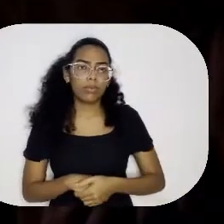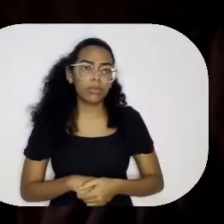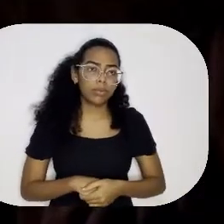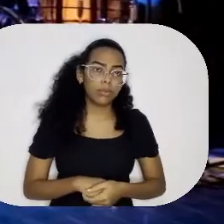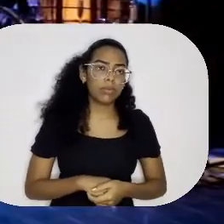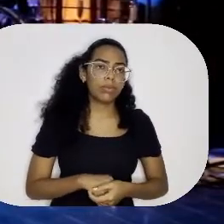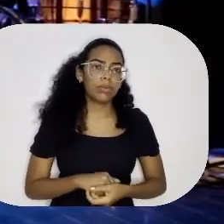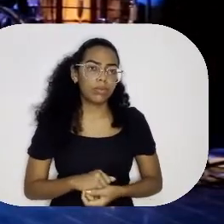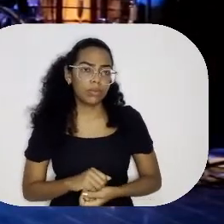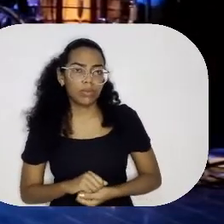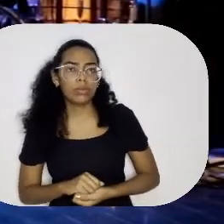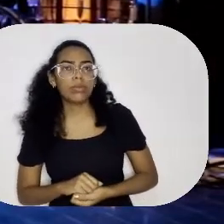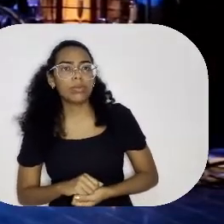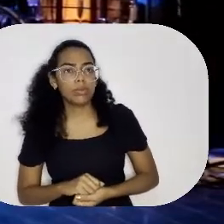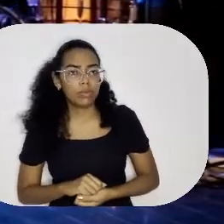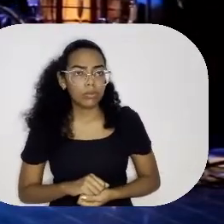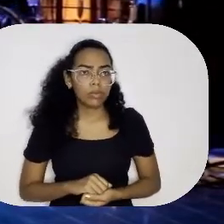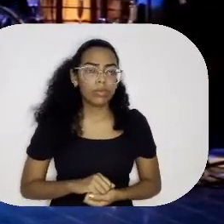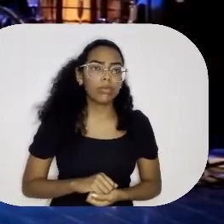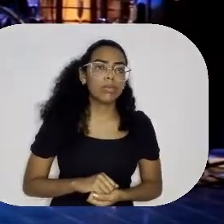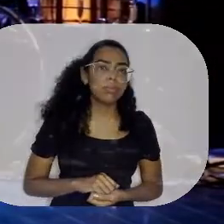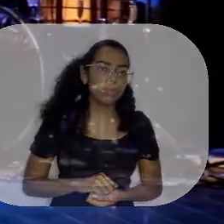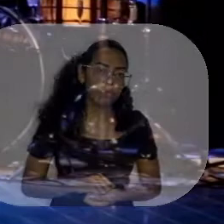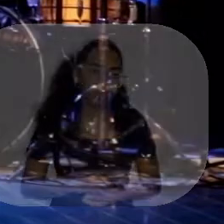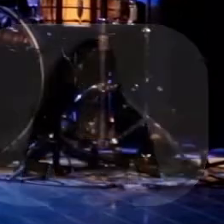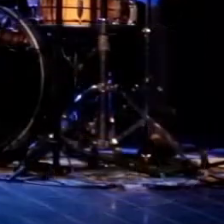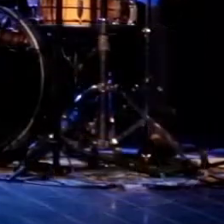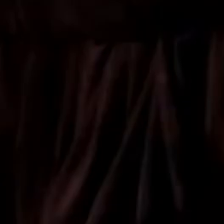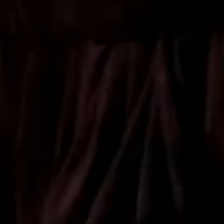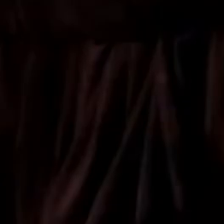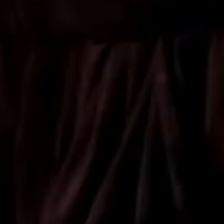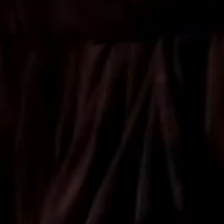Pra quem sabe amar.